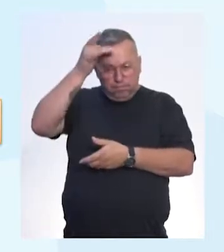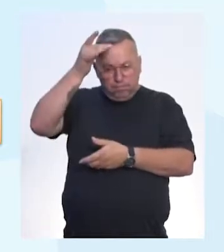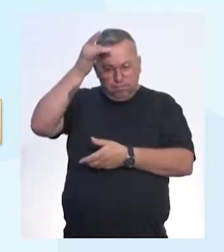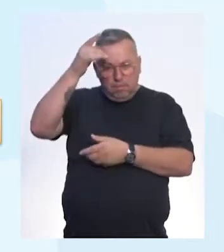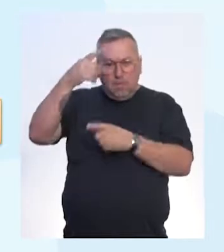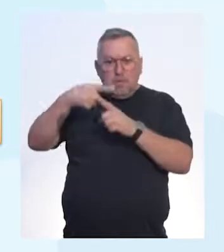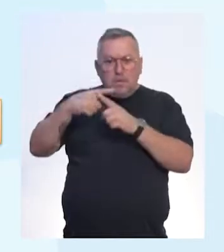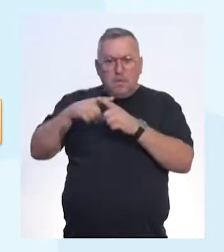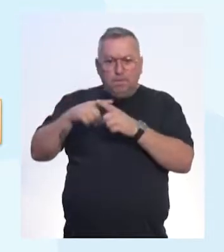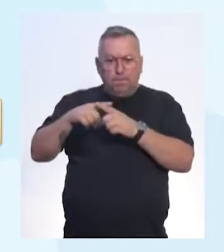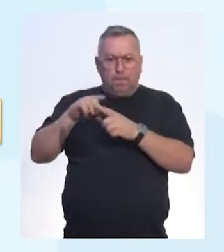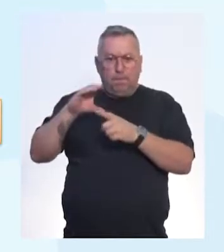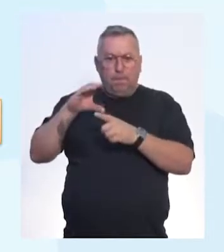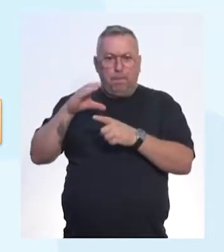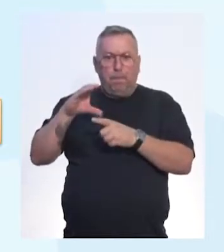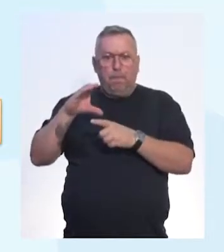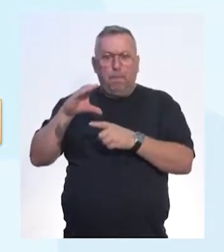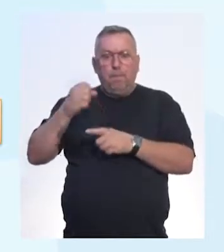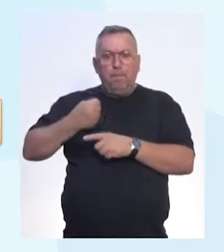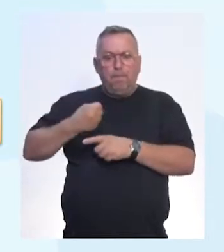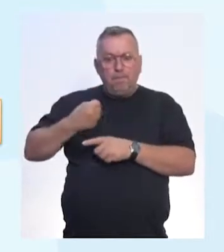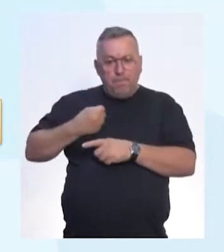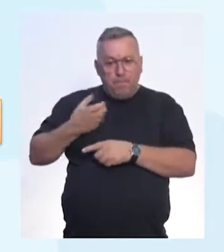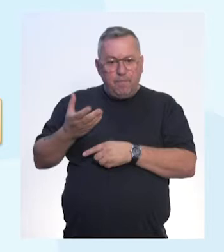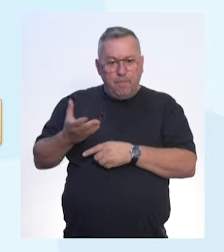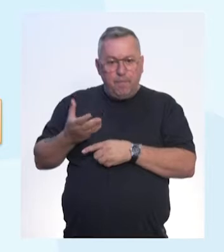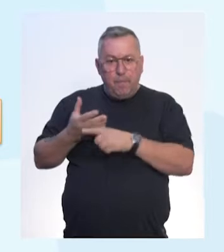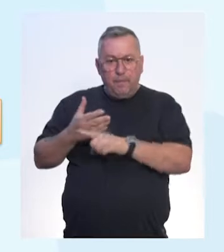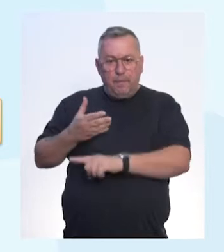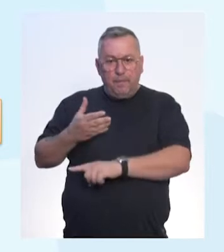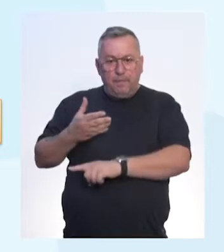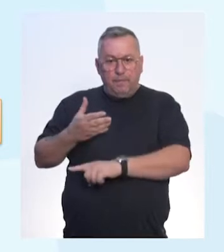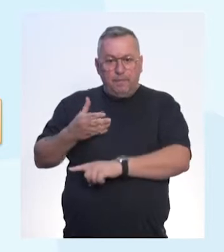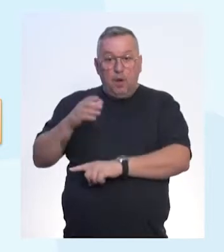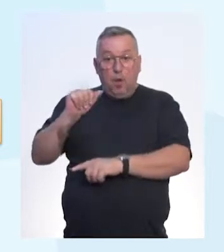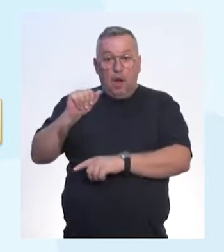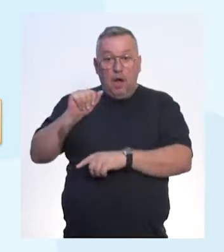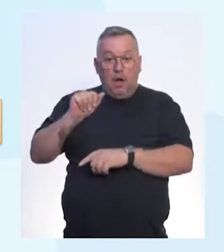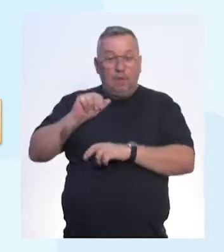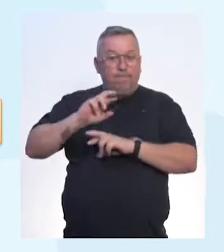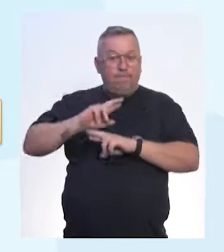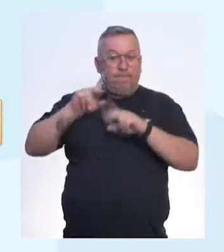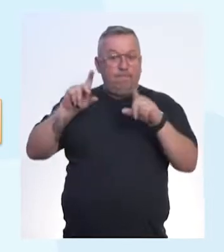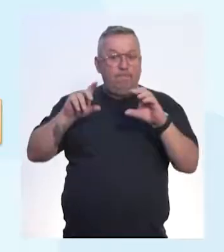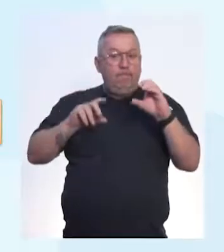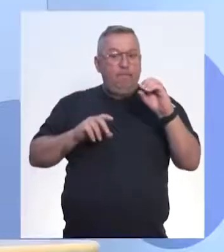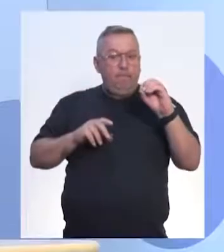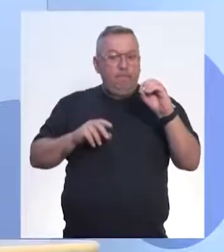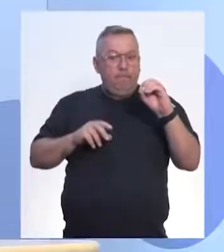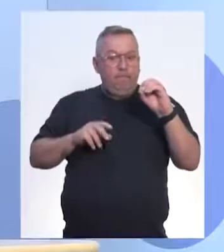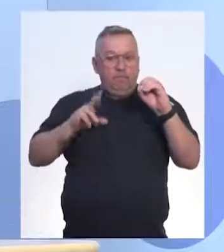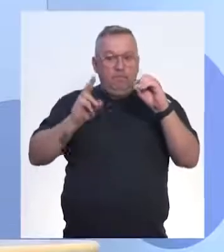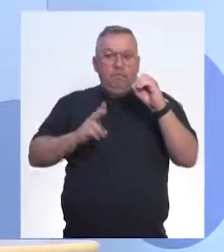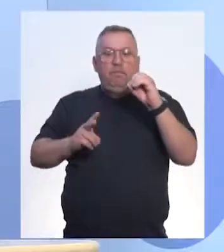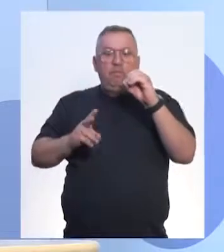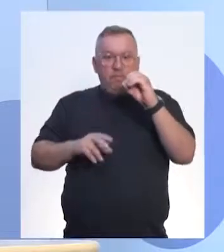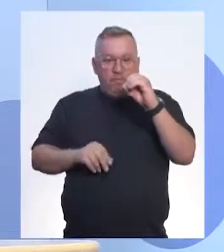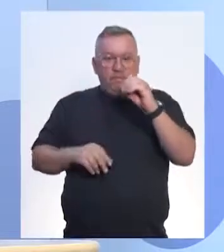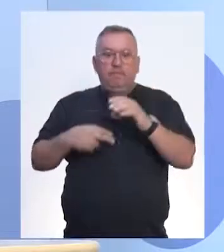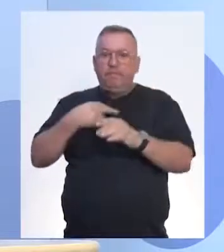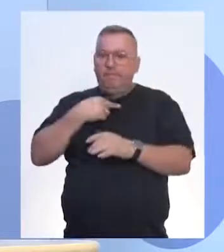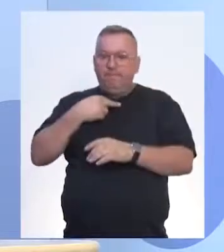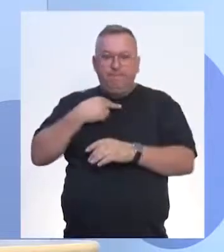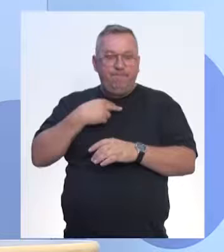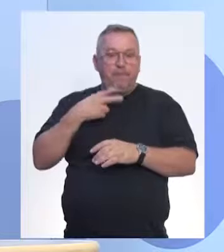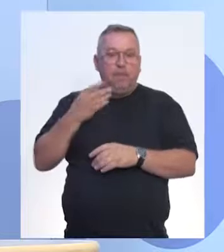o coeficiente, às vezes, confunde a ideia. E o A não pode ser zero. Isso, então essa parte numérica, né, é